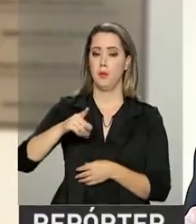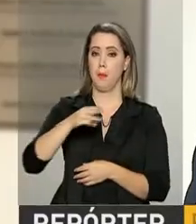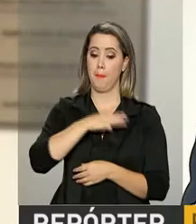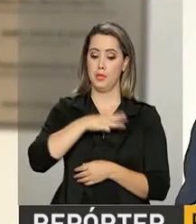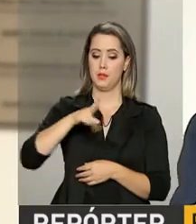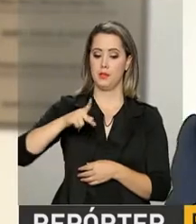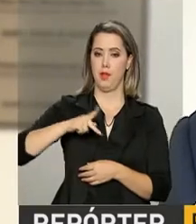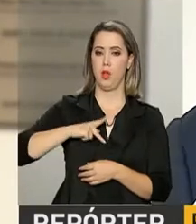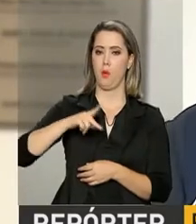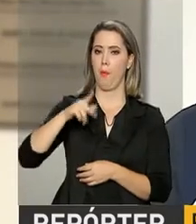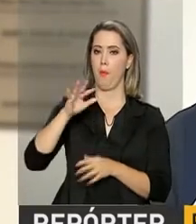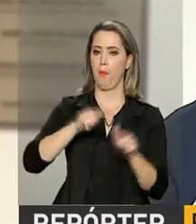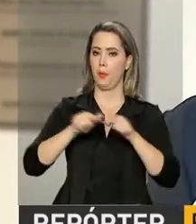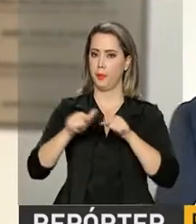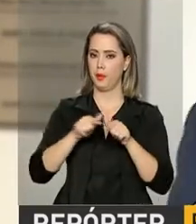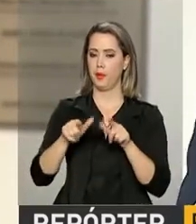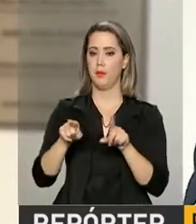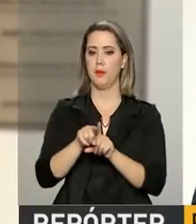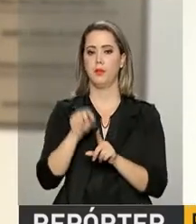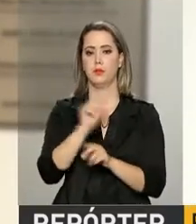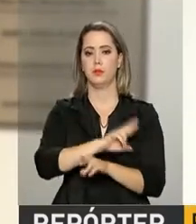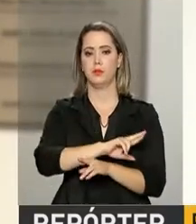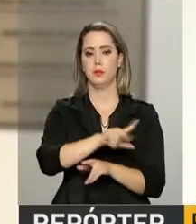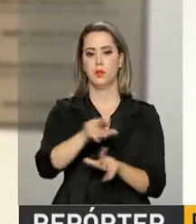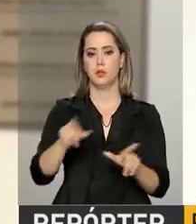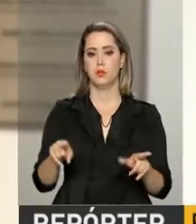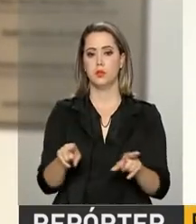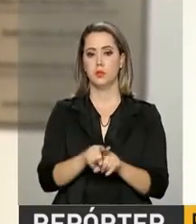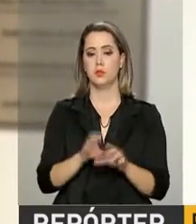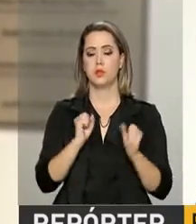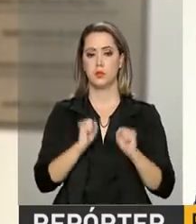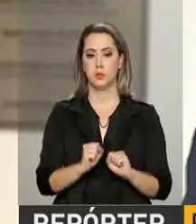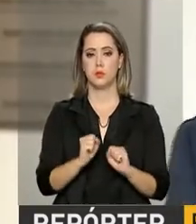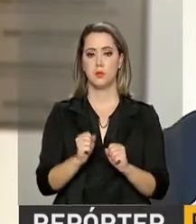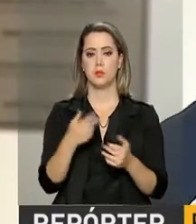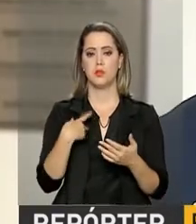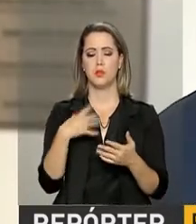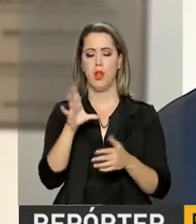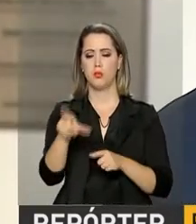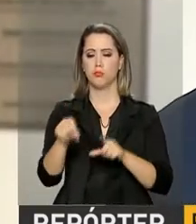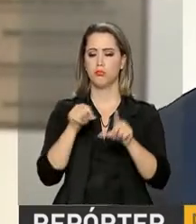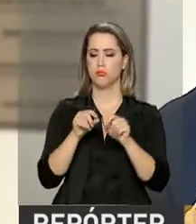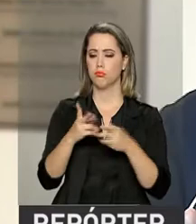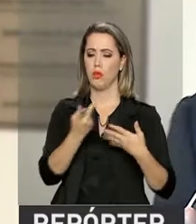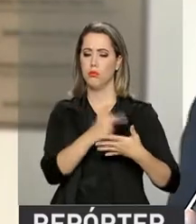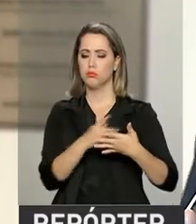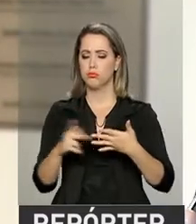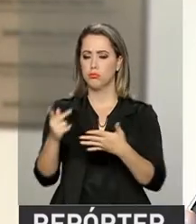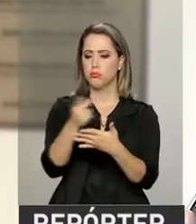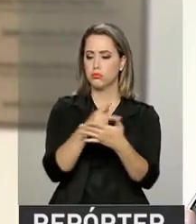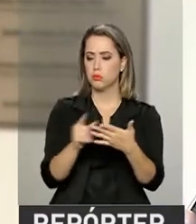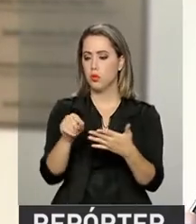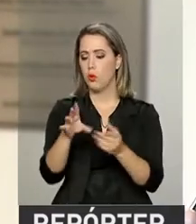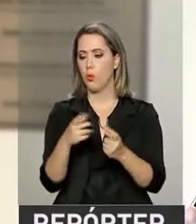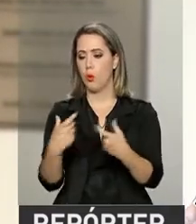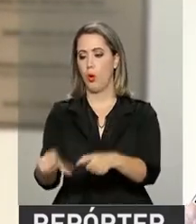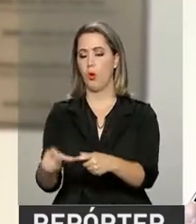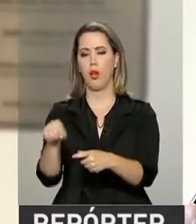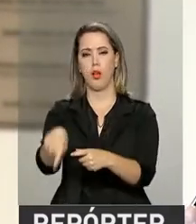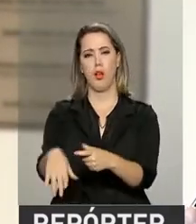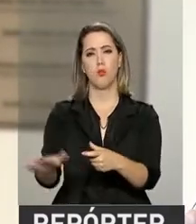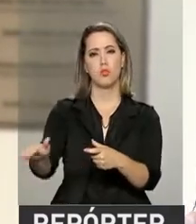nós possibilitamos vários várias formas de mapeamento do trabalho escravo onde ocorrem os